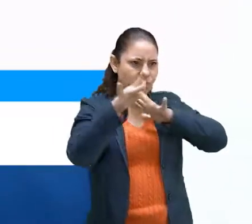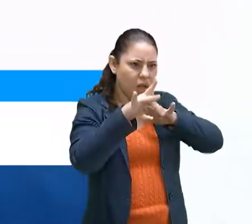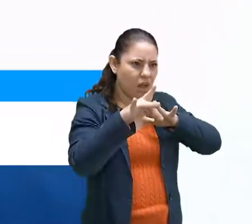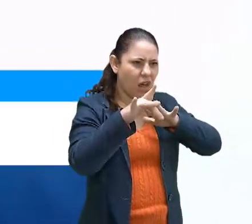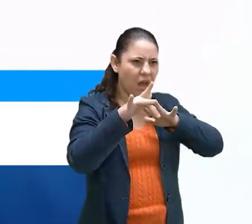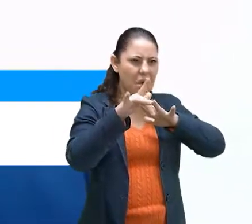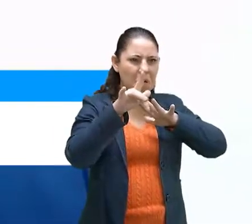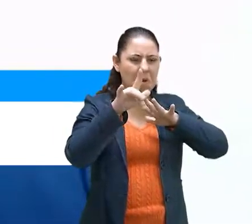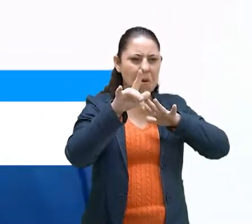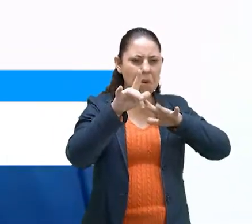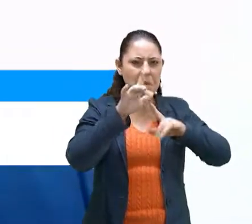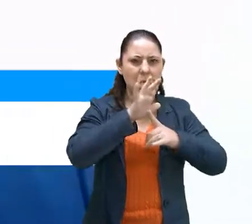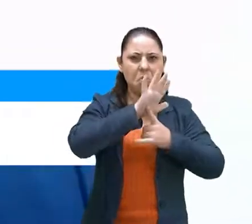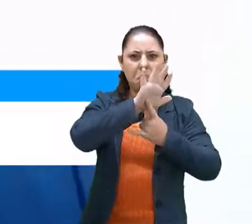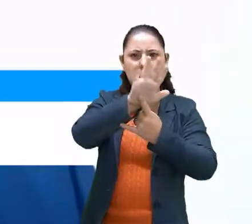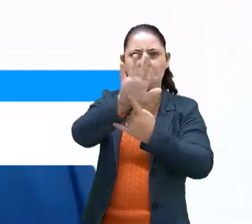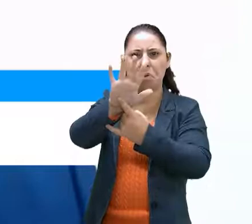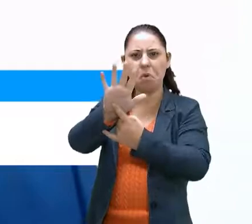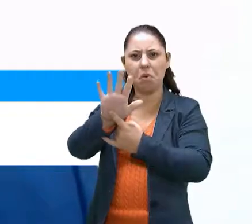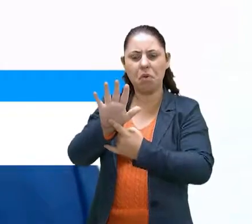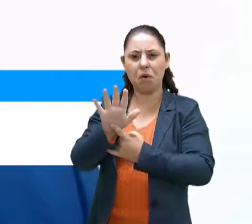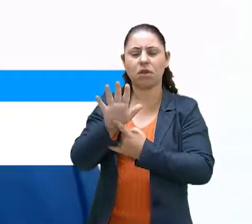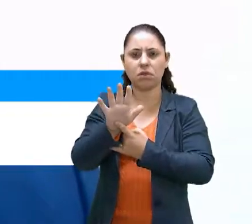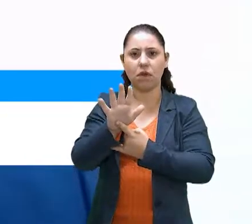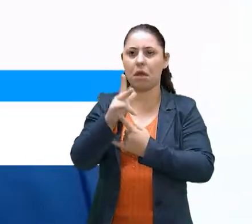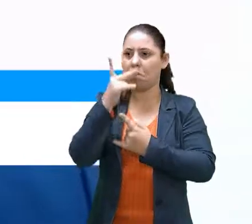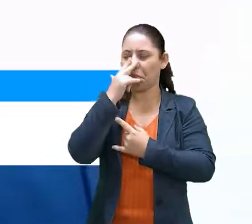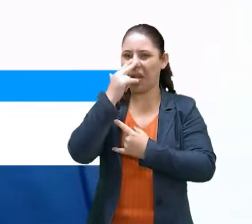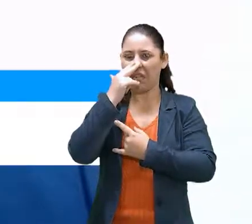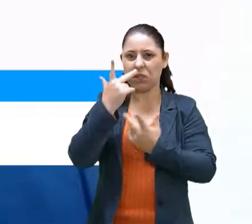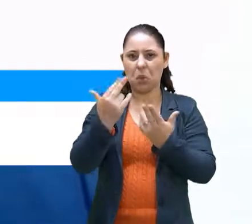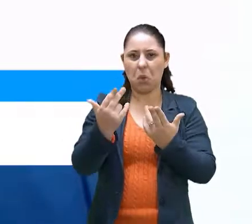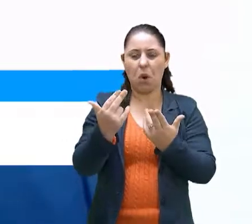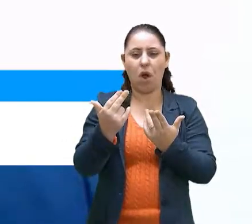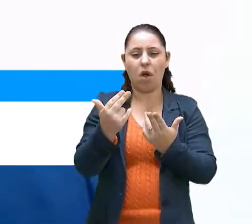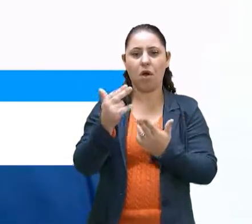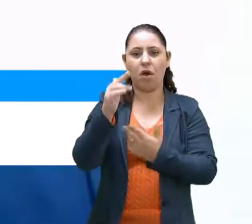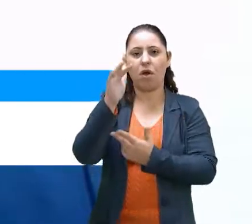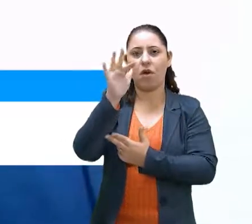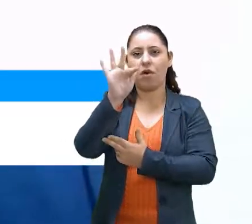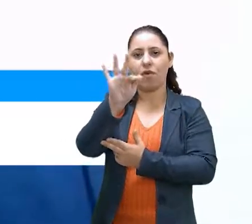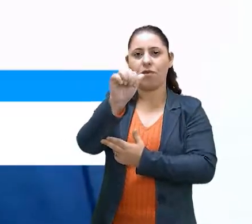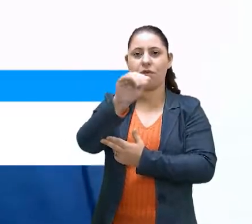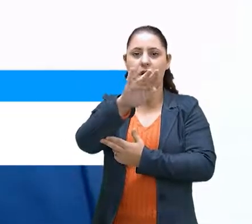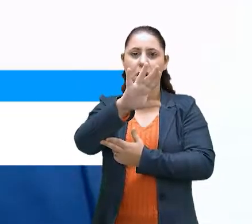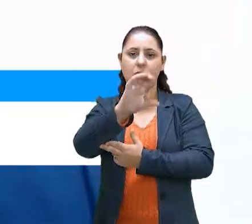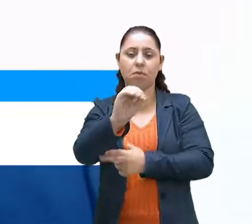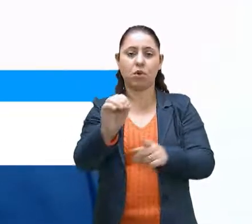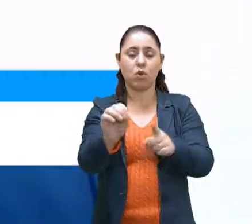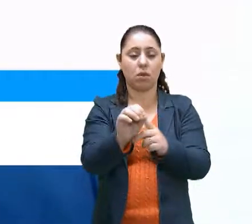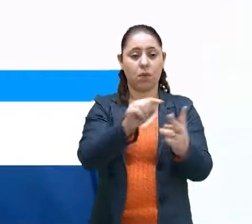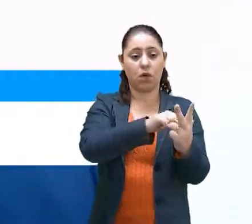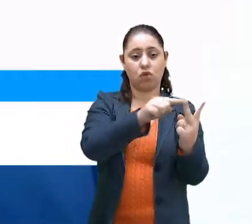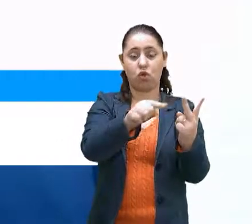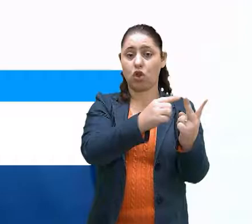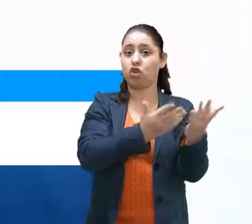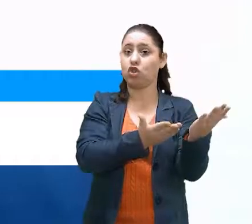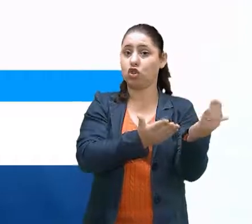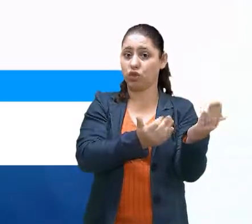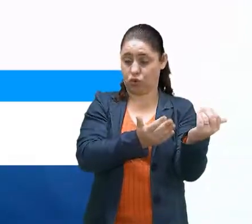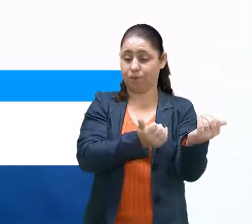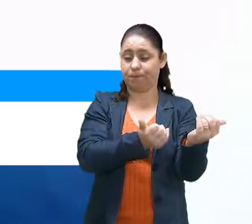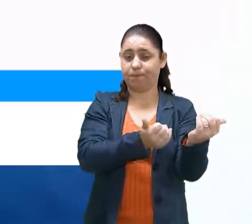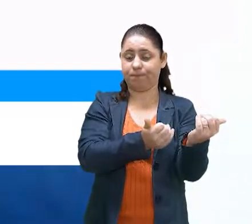após viralizar uma cena de cunho sexual protagonizada pelo ator Fábio Porchat e por 2